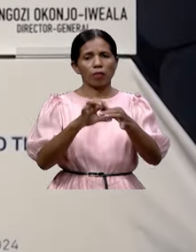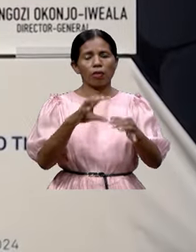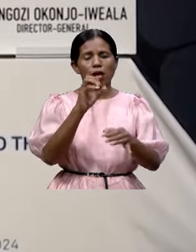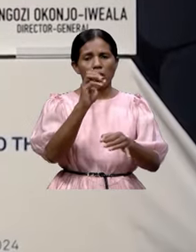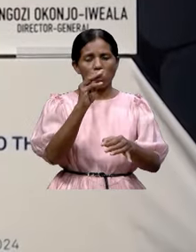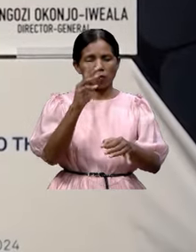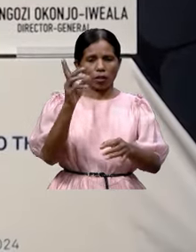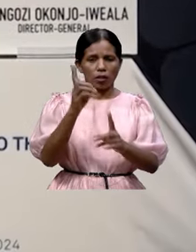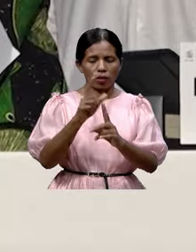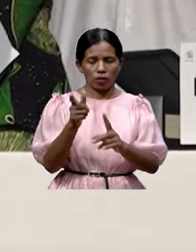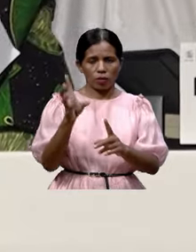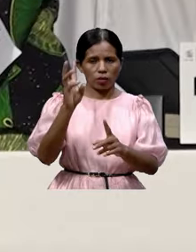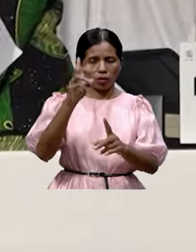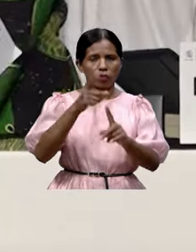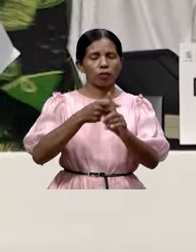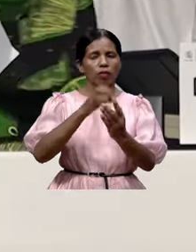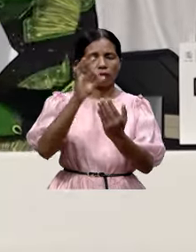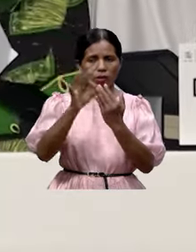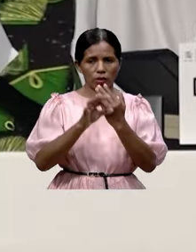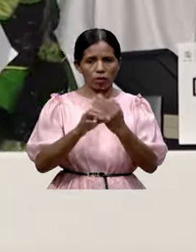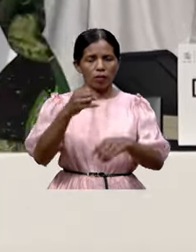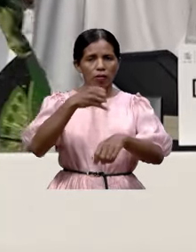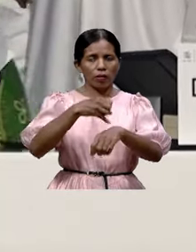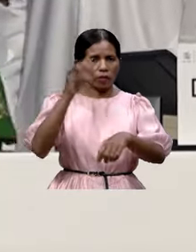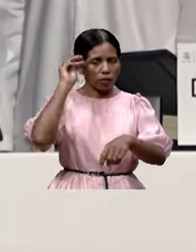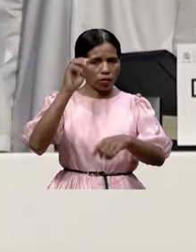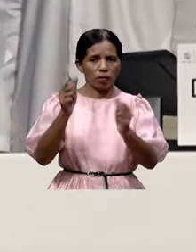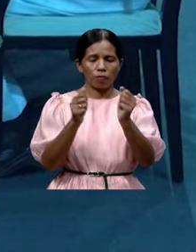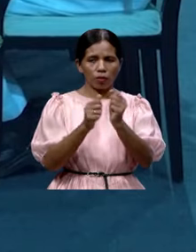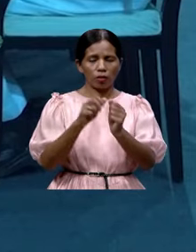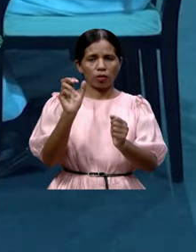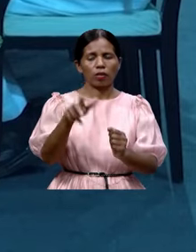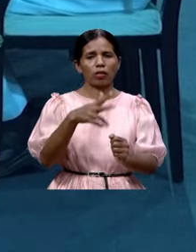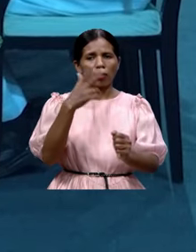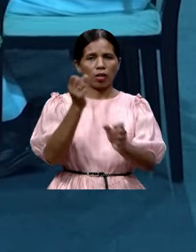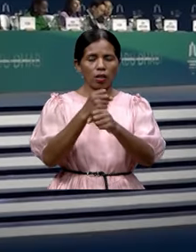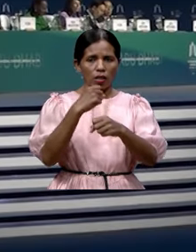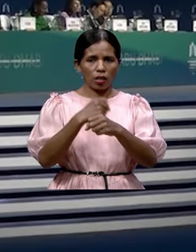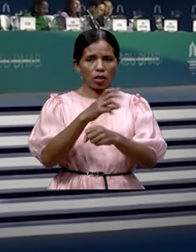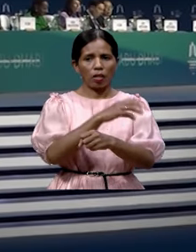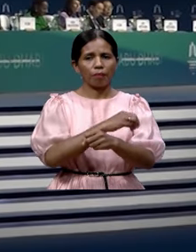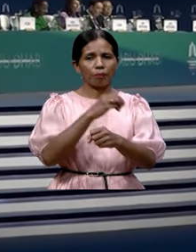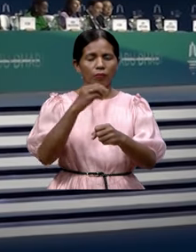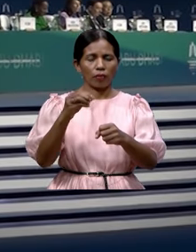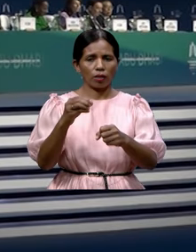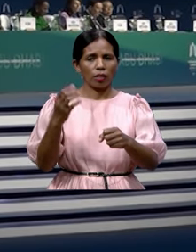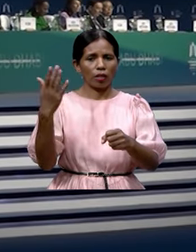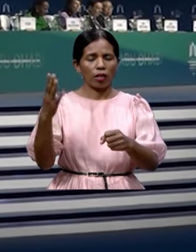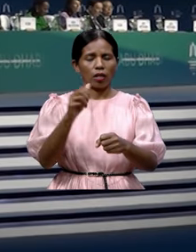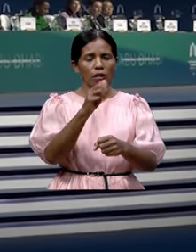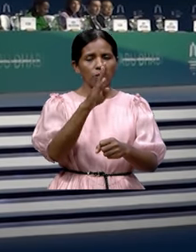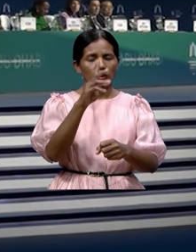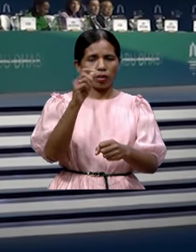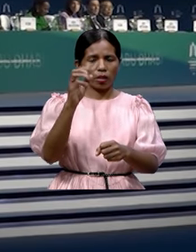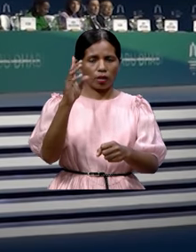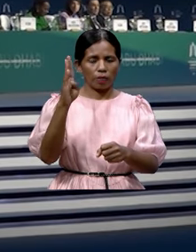em fevereiro, e a âmbito conferência interministerial Badala San Rosintolo, no Behalau e a centro exposição Abu Dhabi,